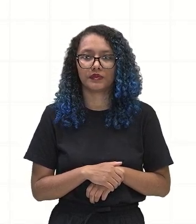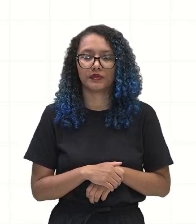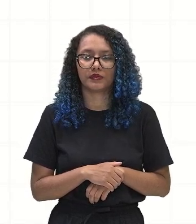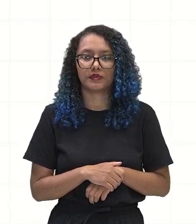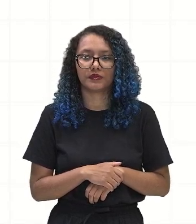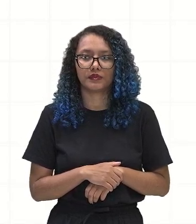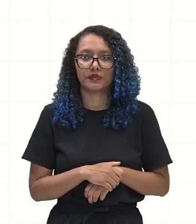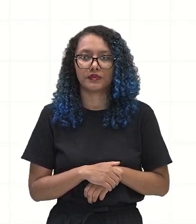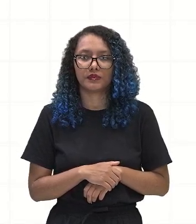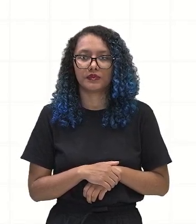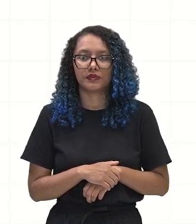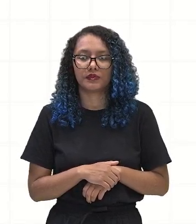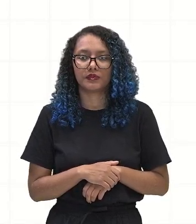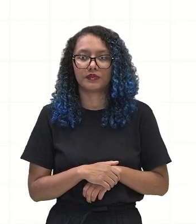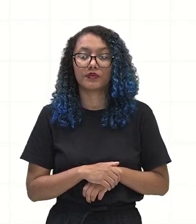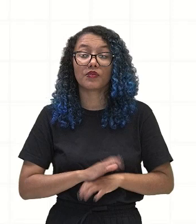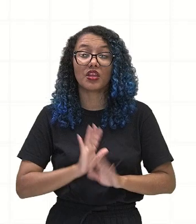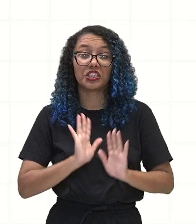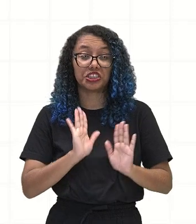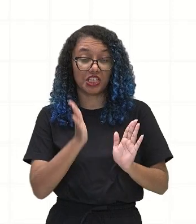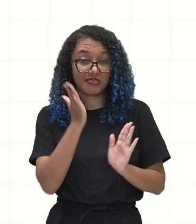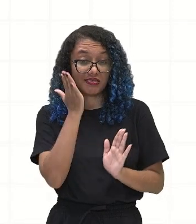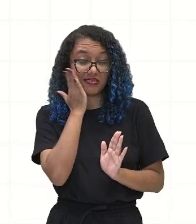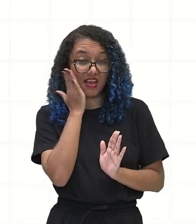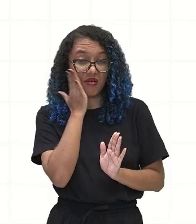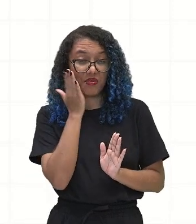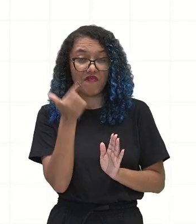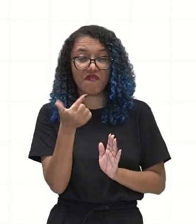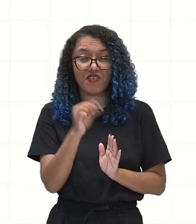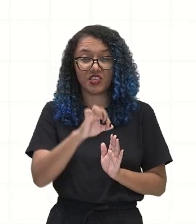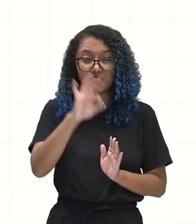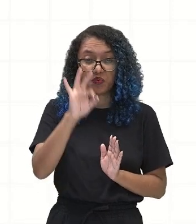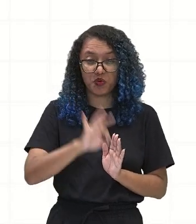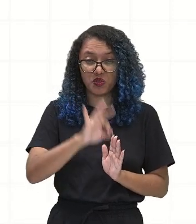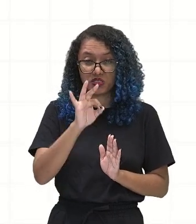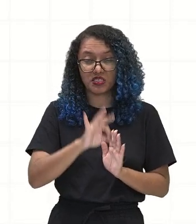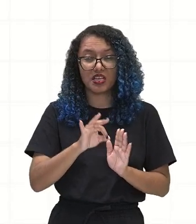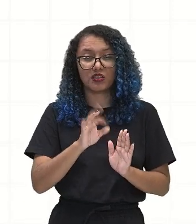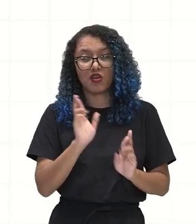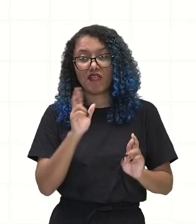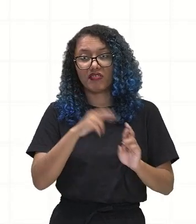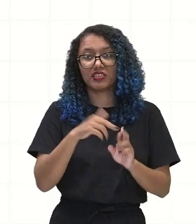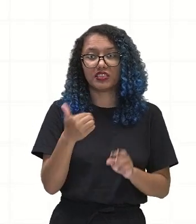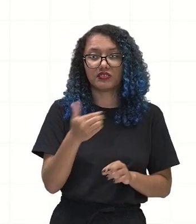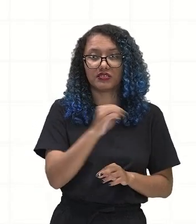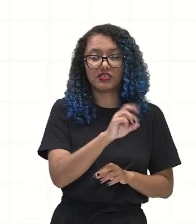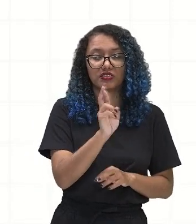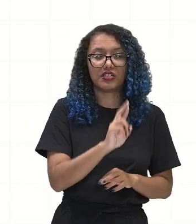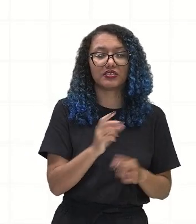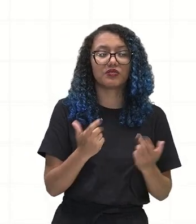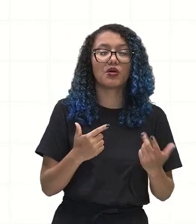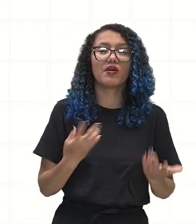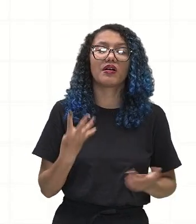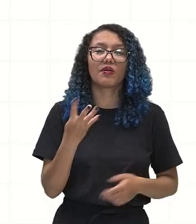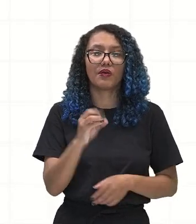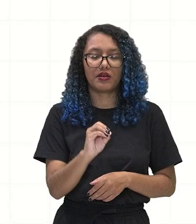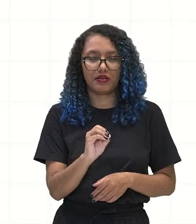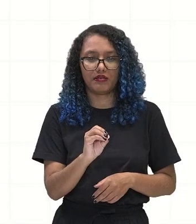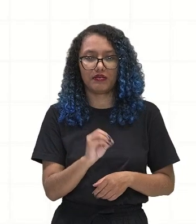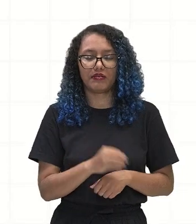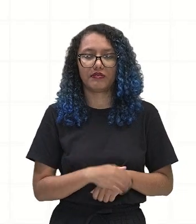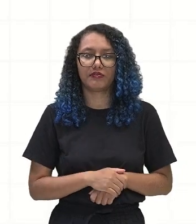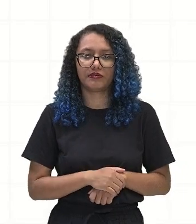já descobrimos que 20% de 200 é 40. Vejam que, voltando um